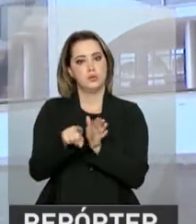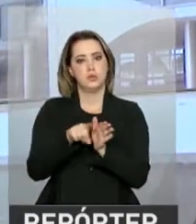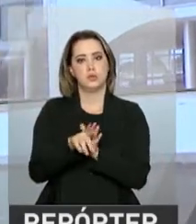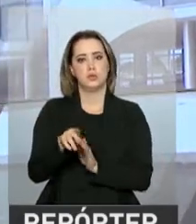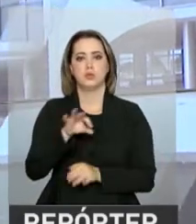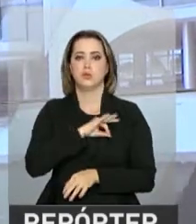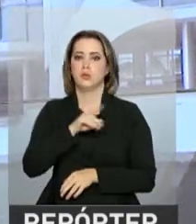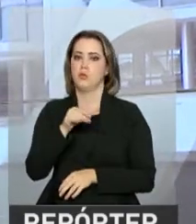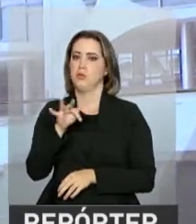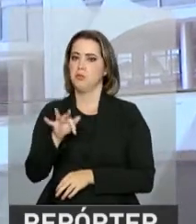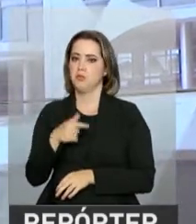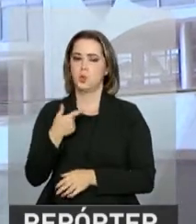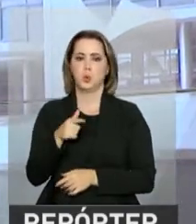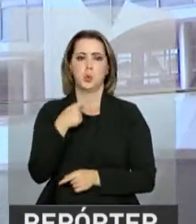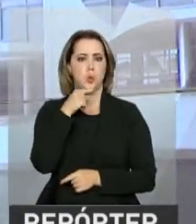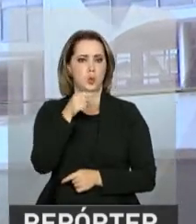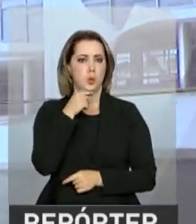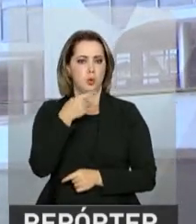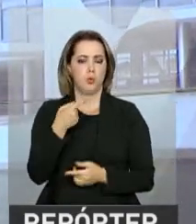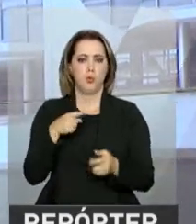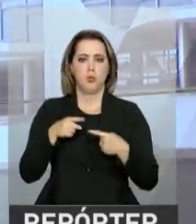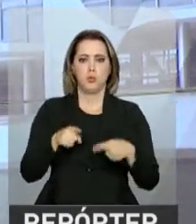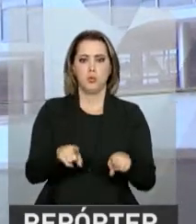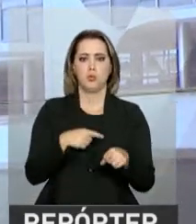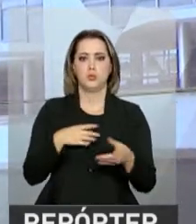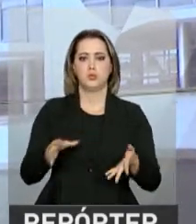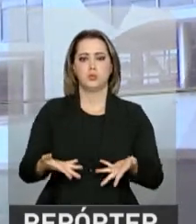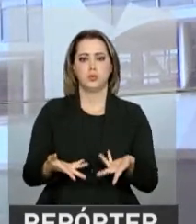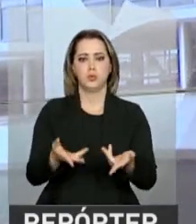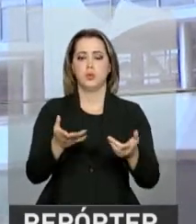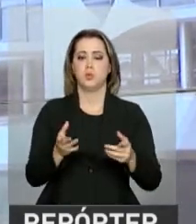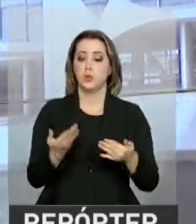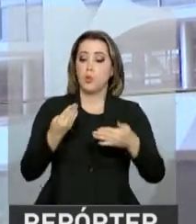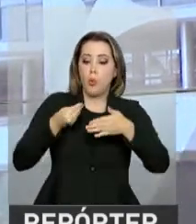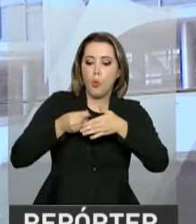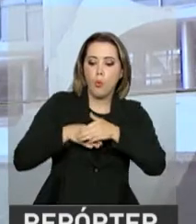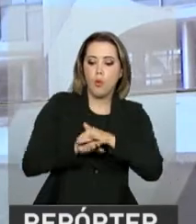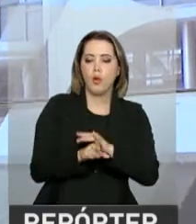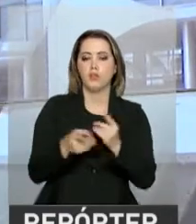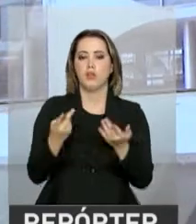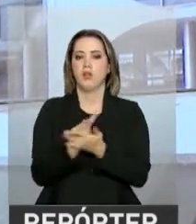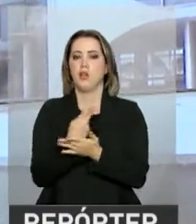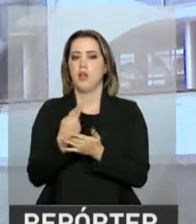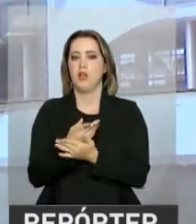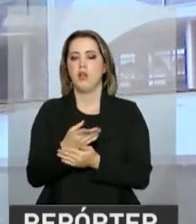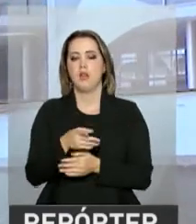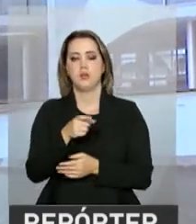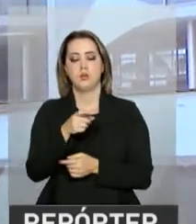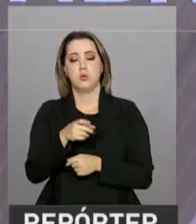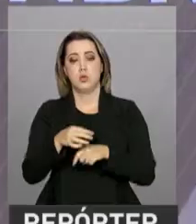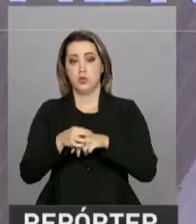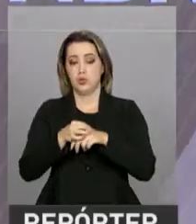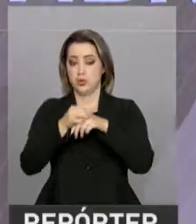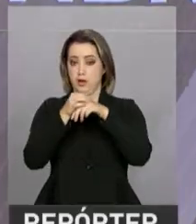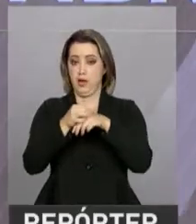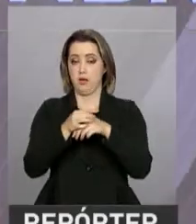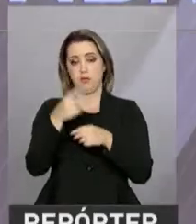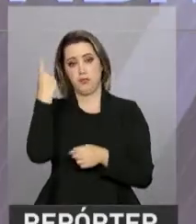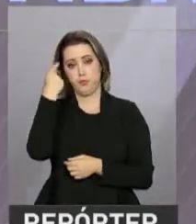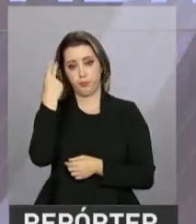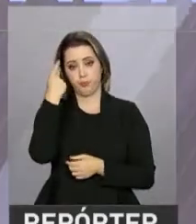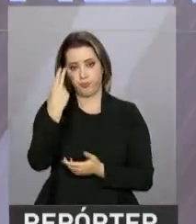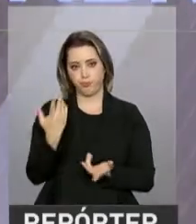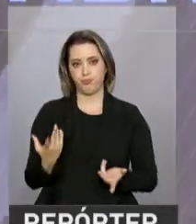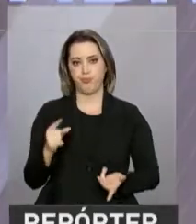Federal. Não houve nenhuma denúncia contra a produção e o armazenamento inadequado de carnes in natura.